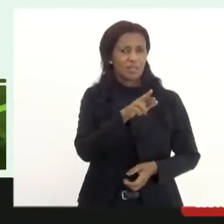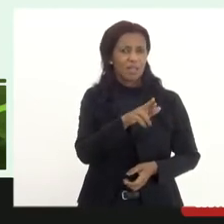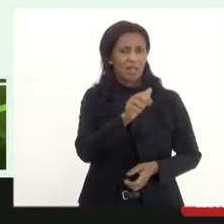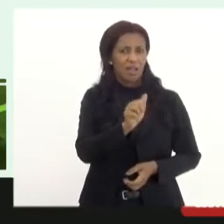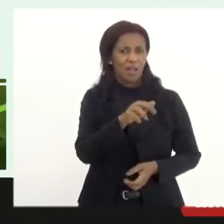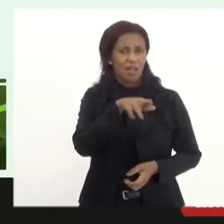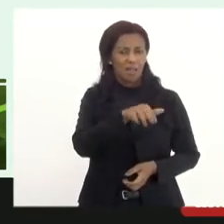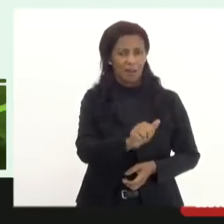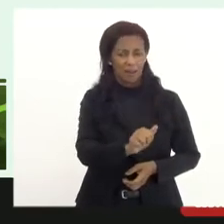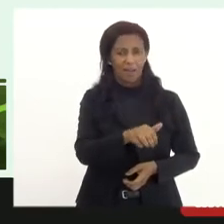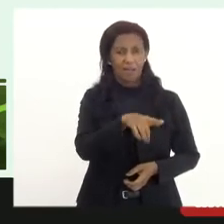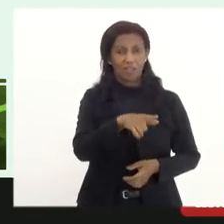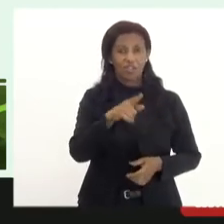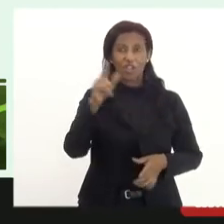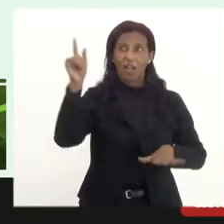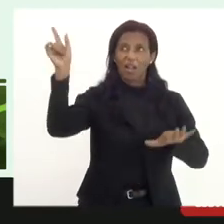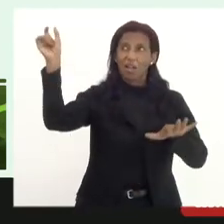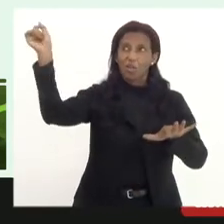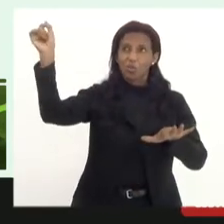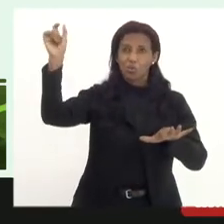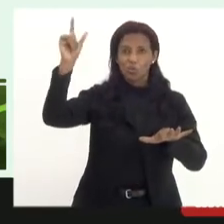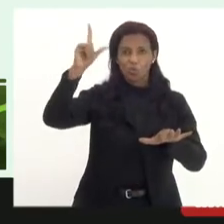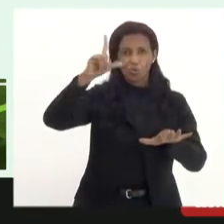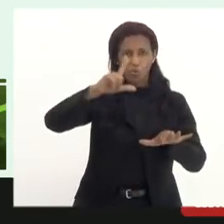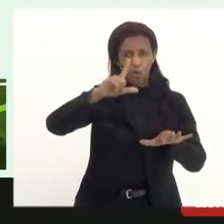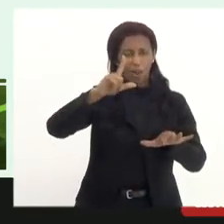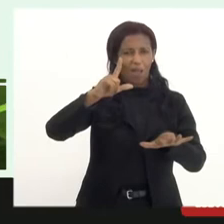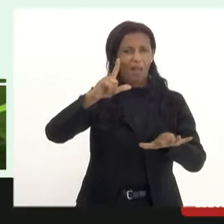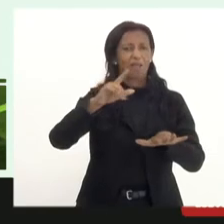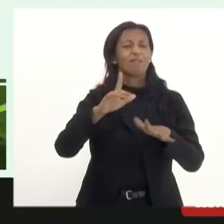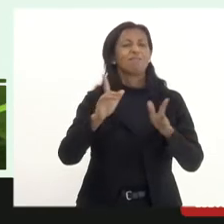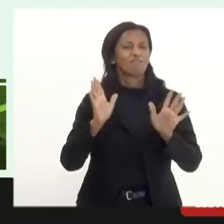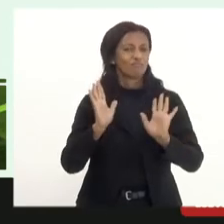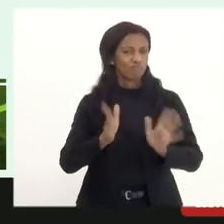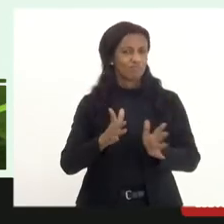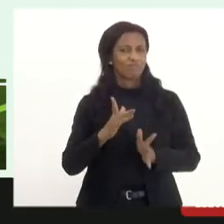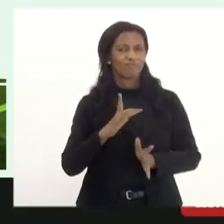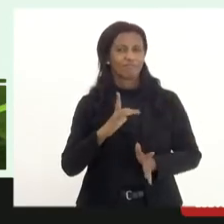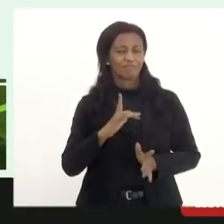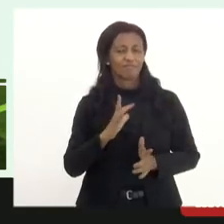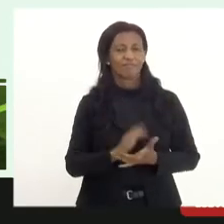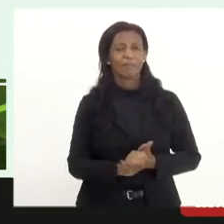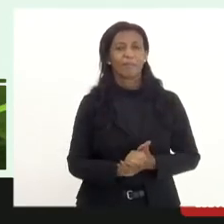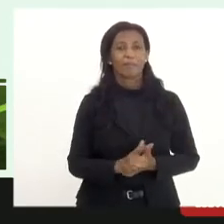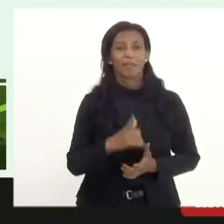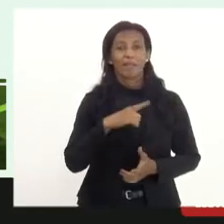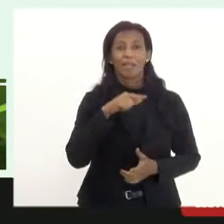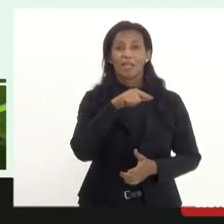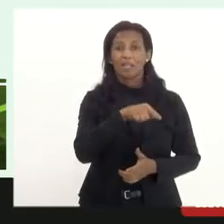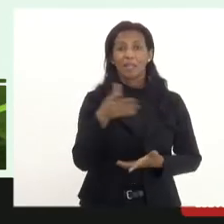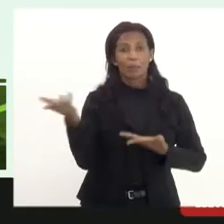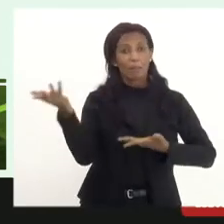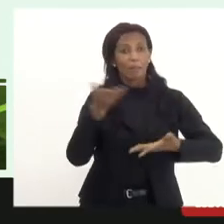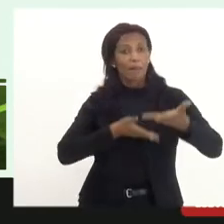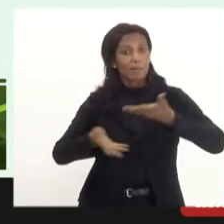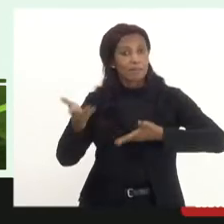operada pela Scatec Solar, que é uma parceira nossa norueguesa. E temos, através dessa